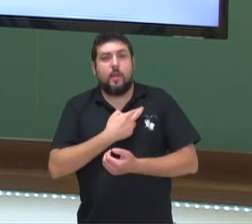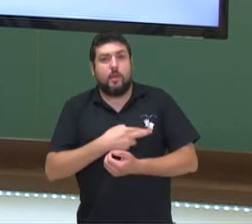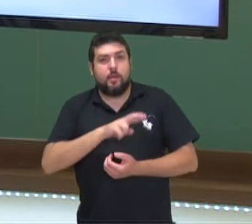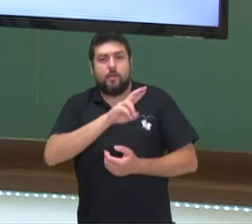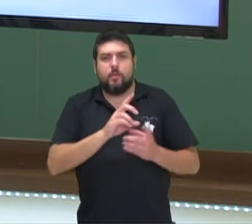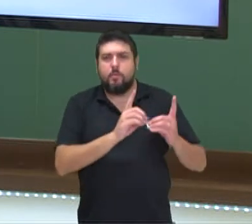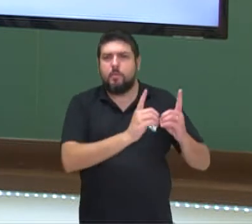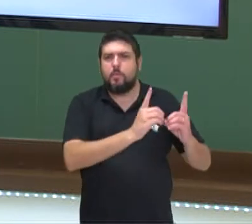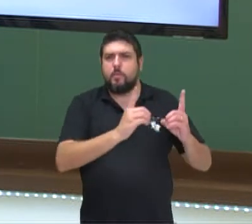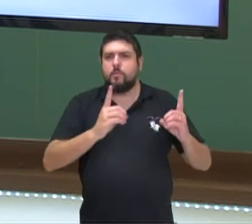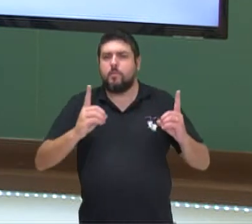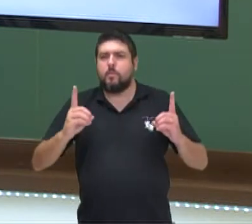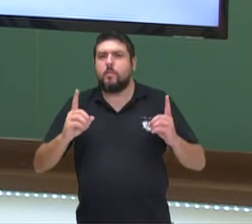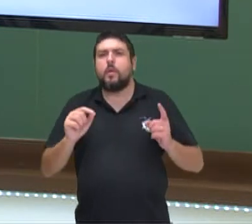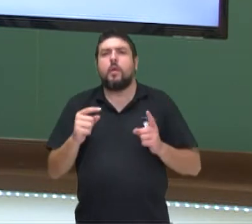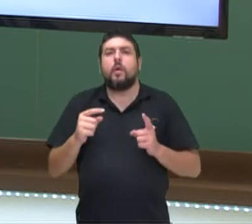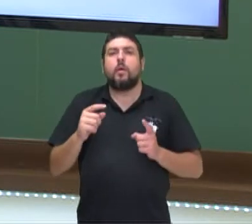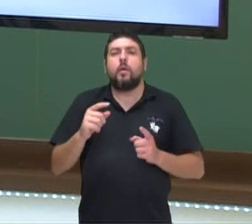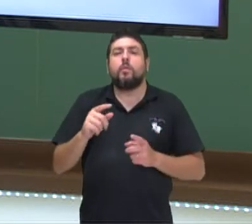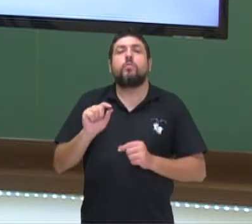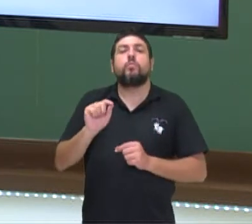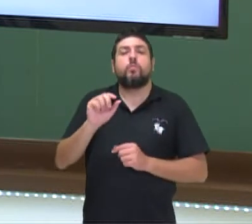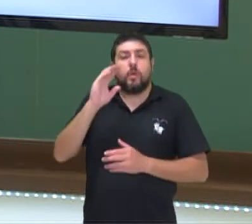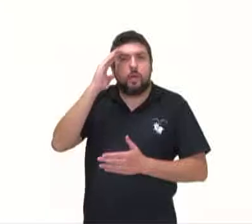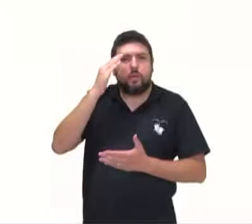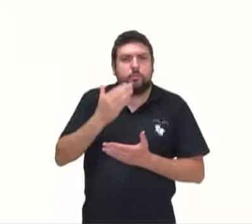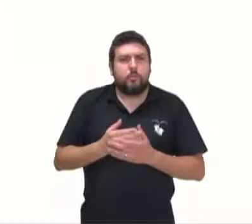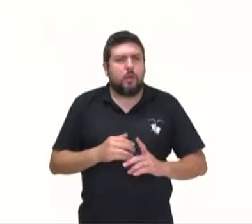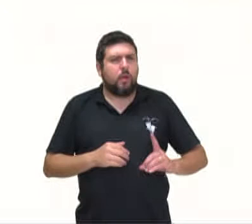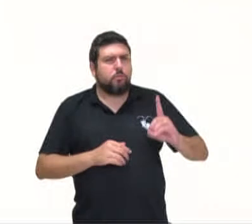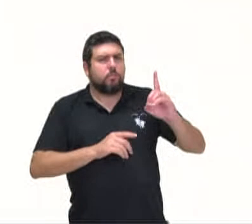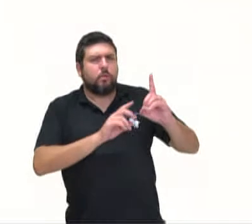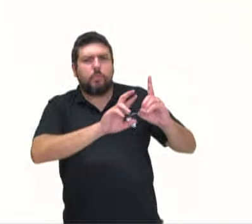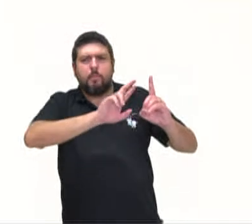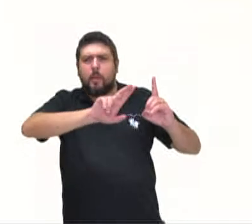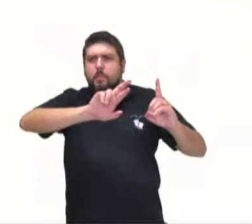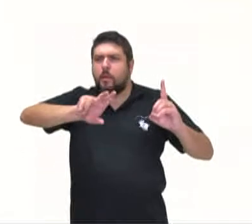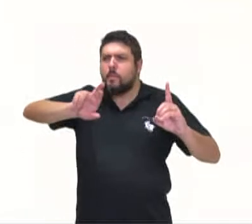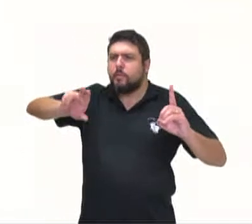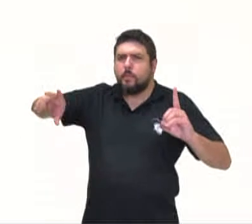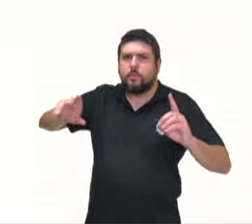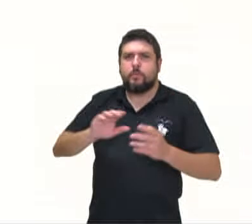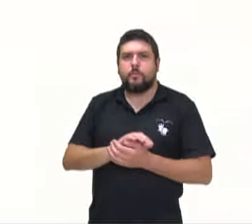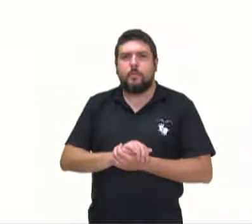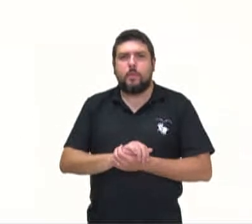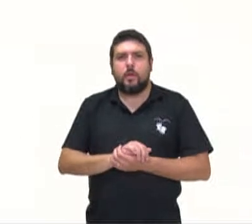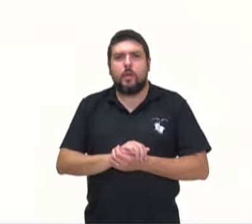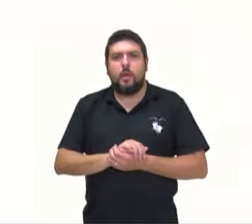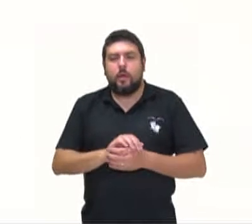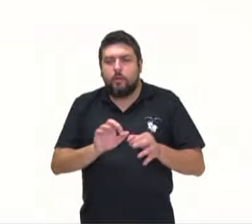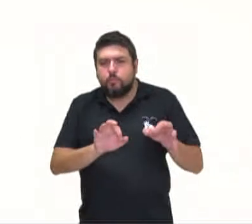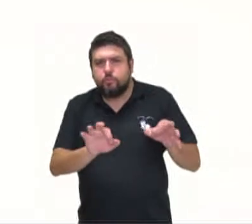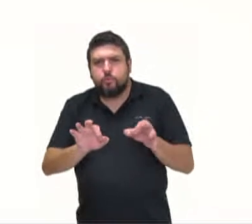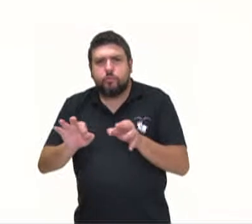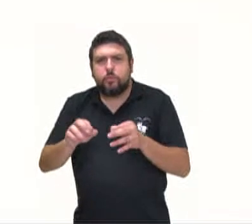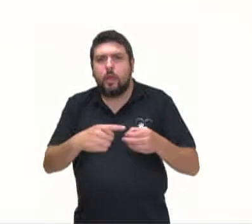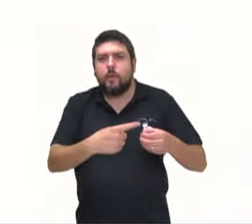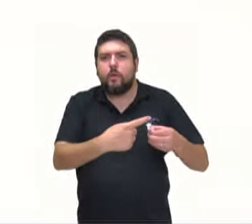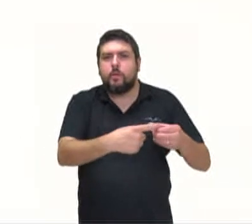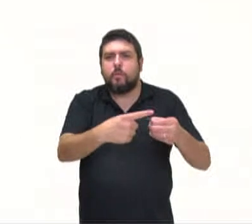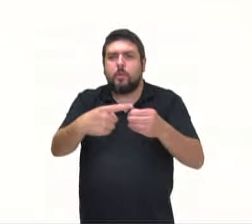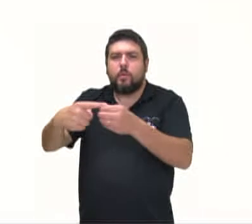politeísta, pois acreditavam em vários deuses. E os maias se organizavam em cidades-estados, ou seja,